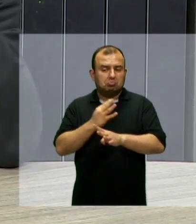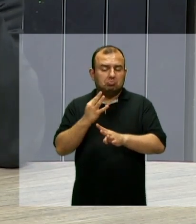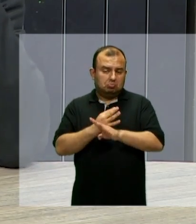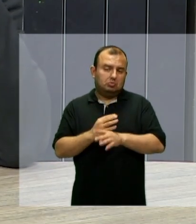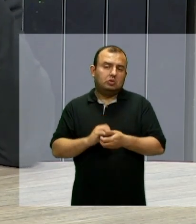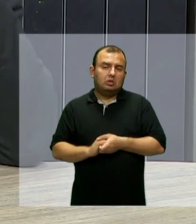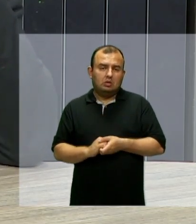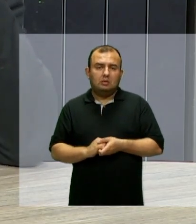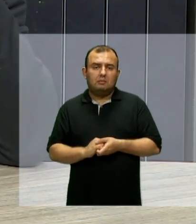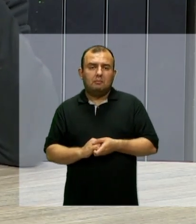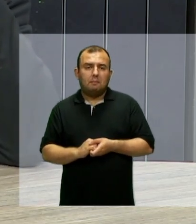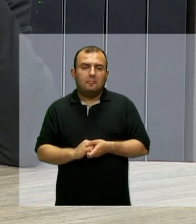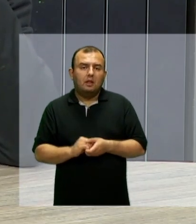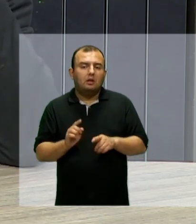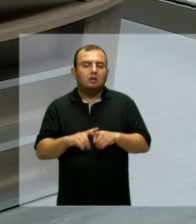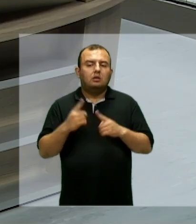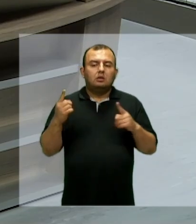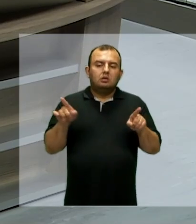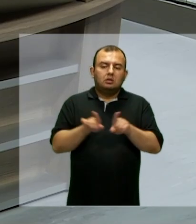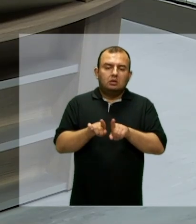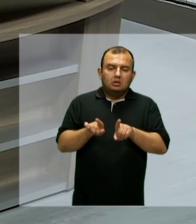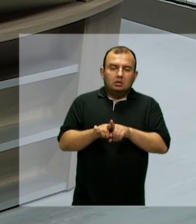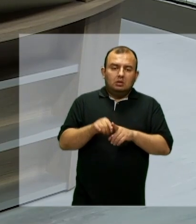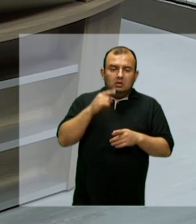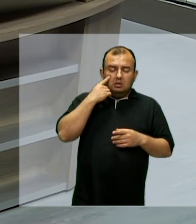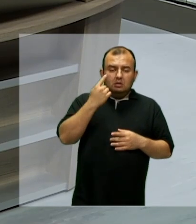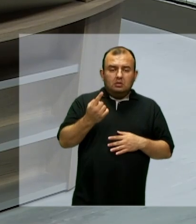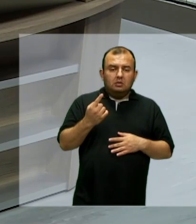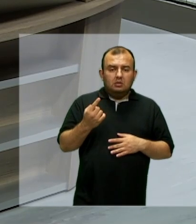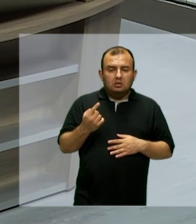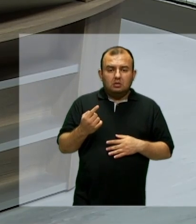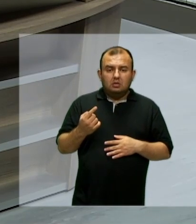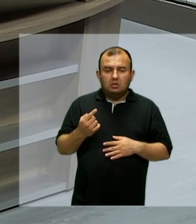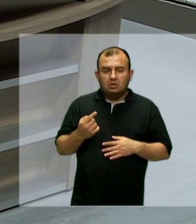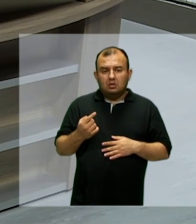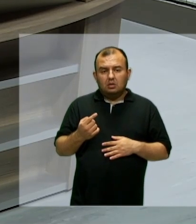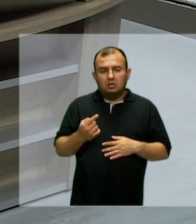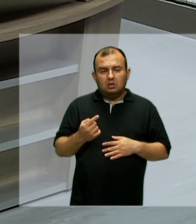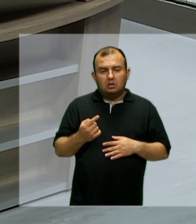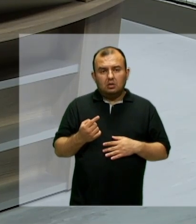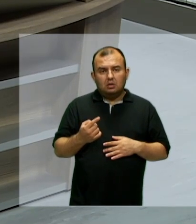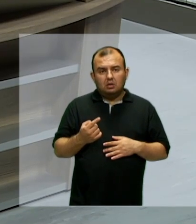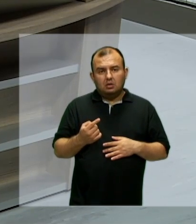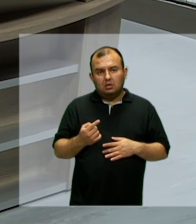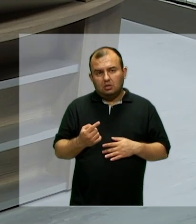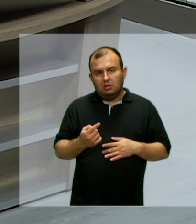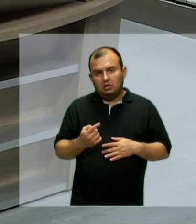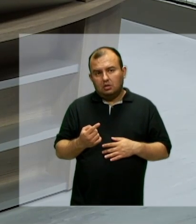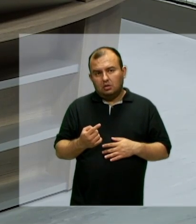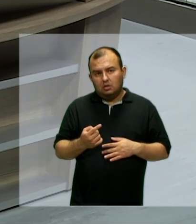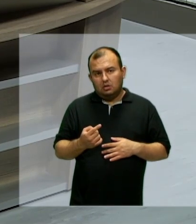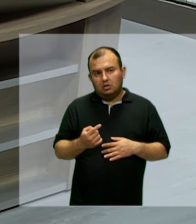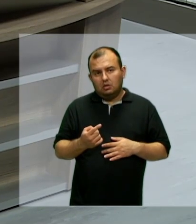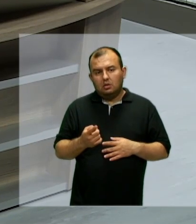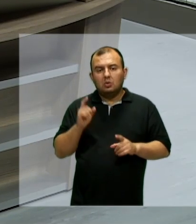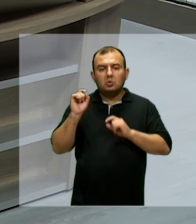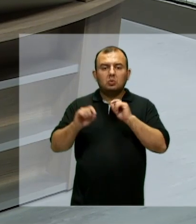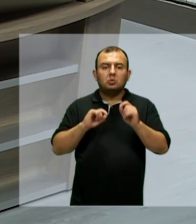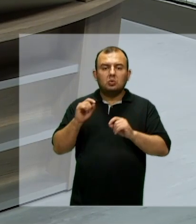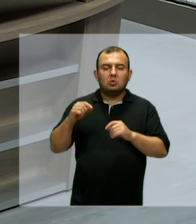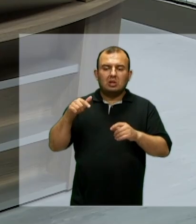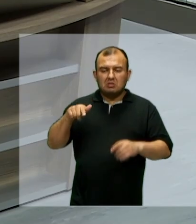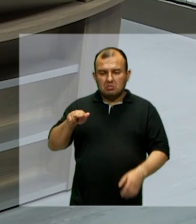maneáveis, né? Sim, mas aí também tem a ver com o grau o tipo do químico